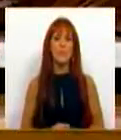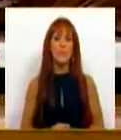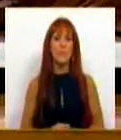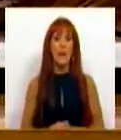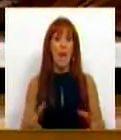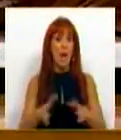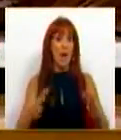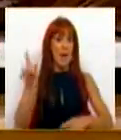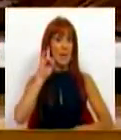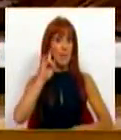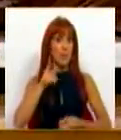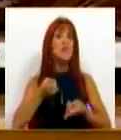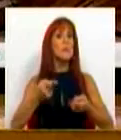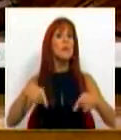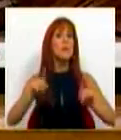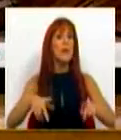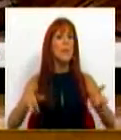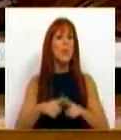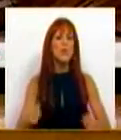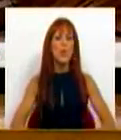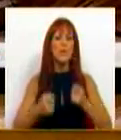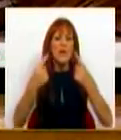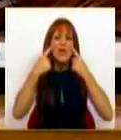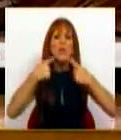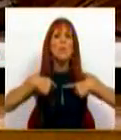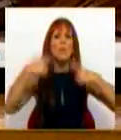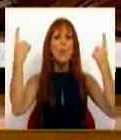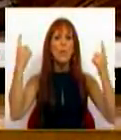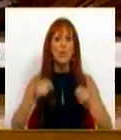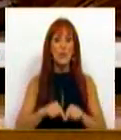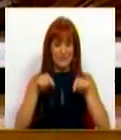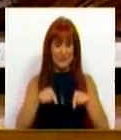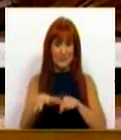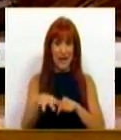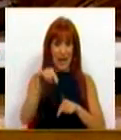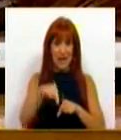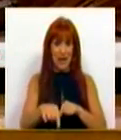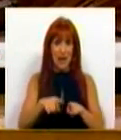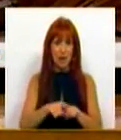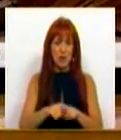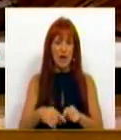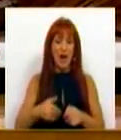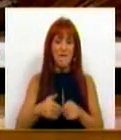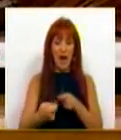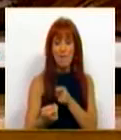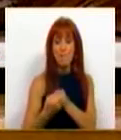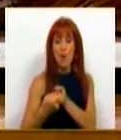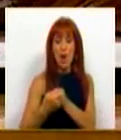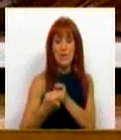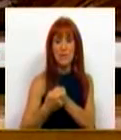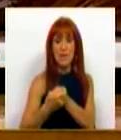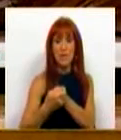De grande relevância é também o investimento público. Nesse domínio, a proximidade